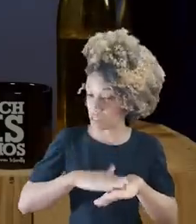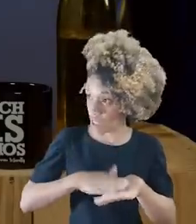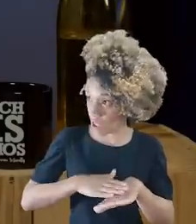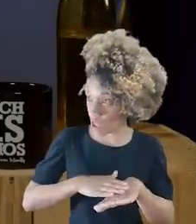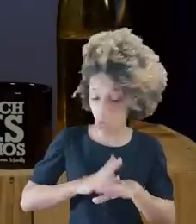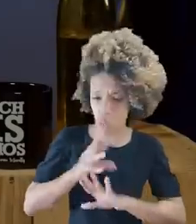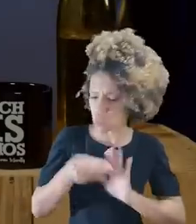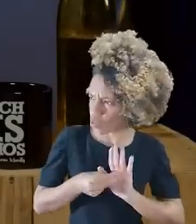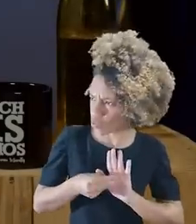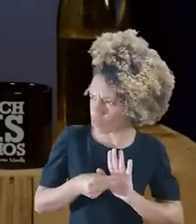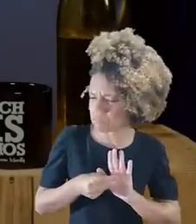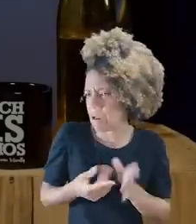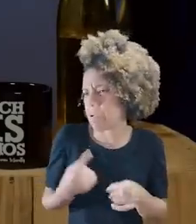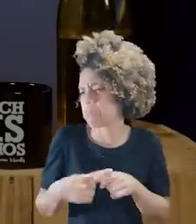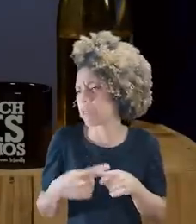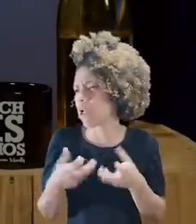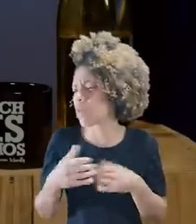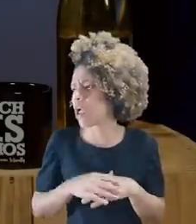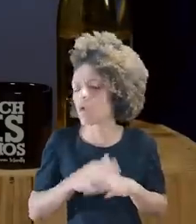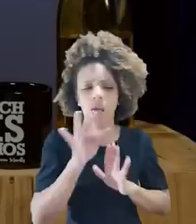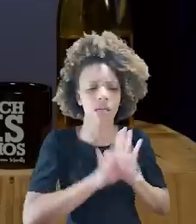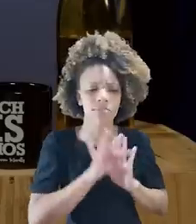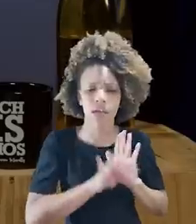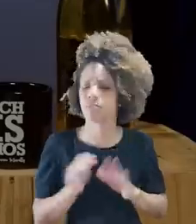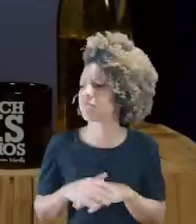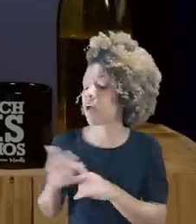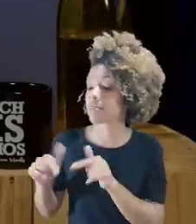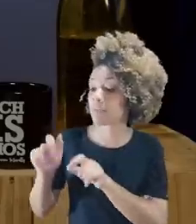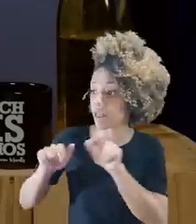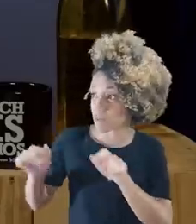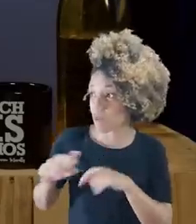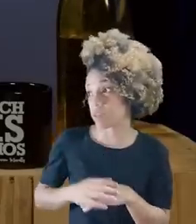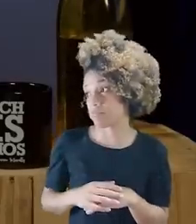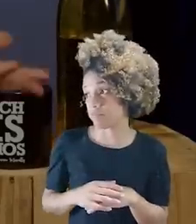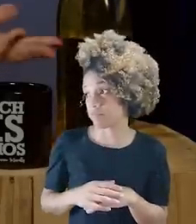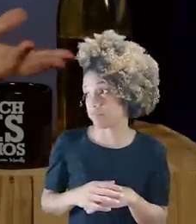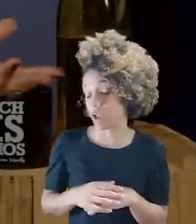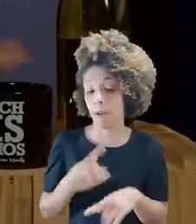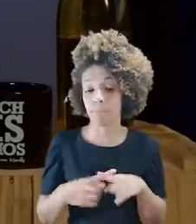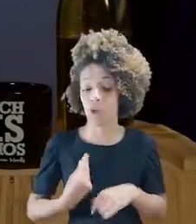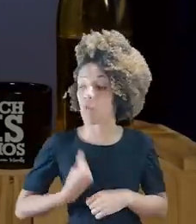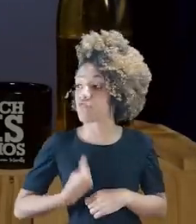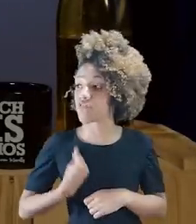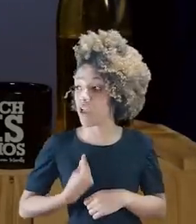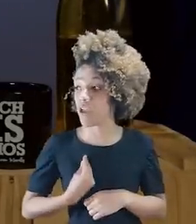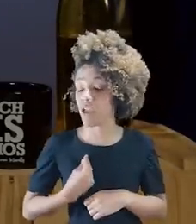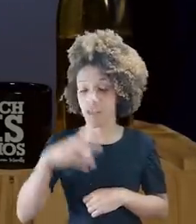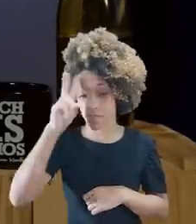história quero amadurecer aprender alguma coisa porque aquela história chegou a mim para chegar no momento que eu quero consagrar isso como